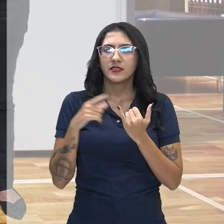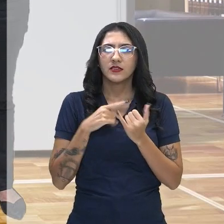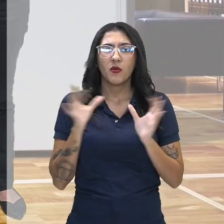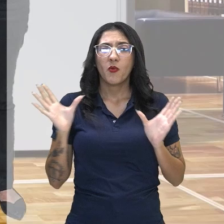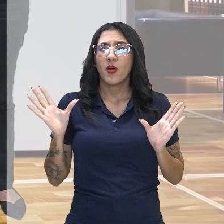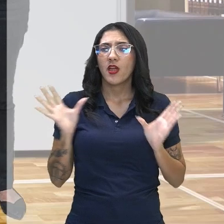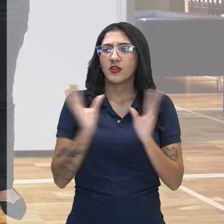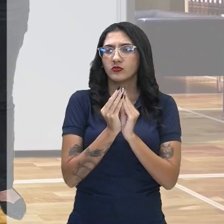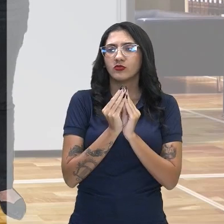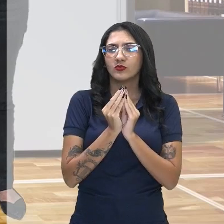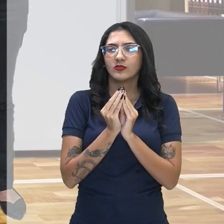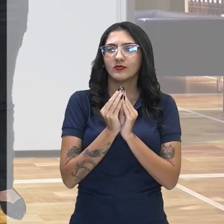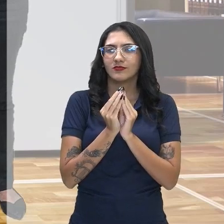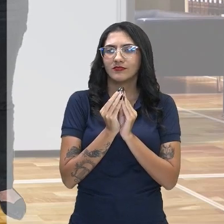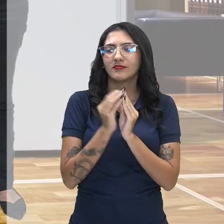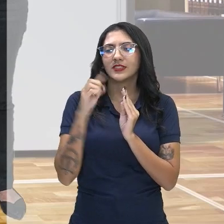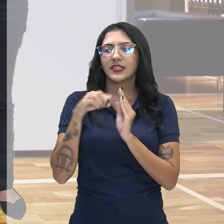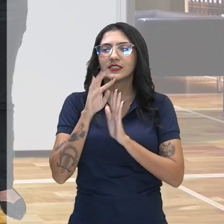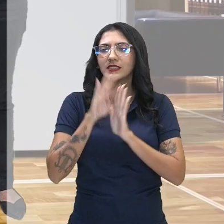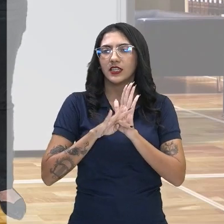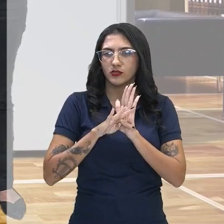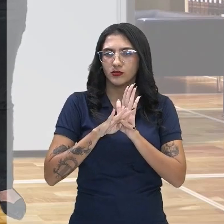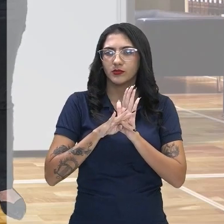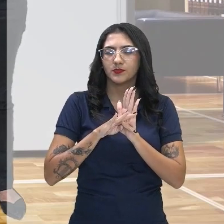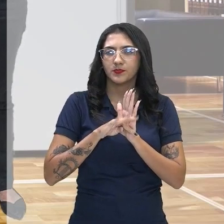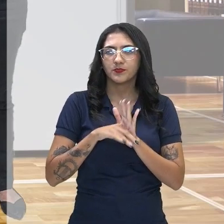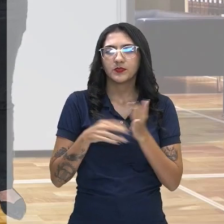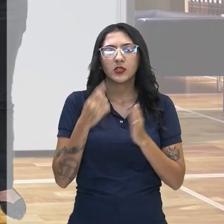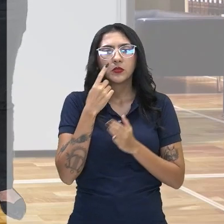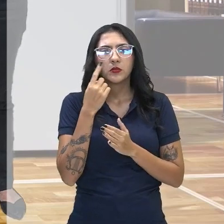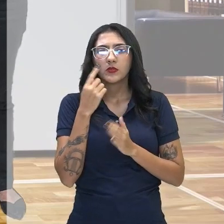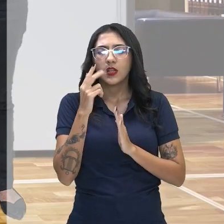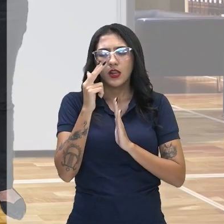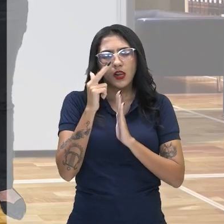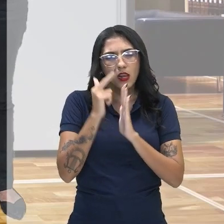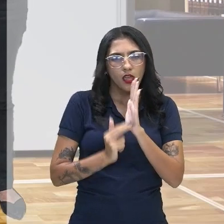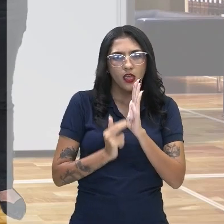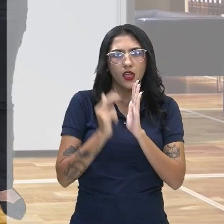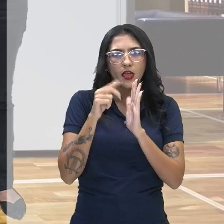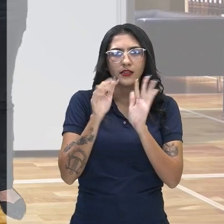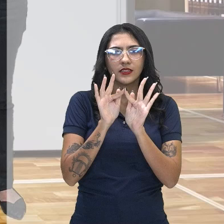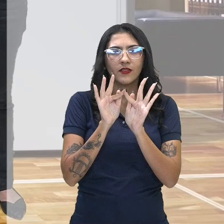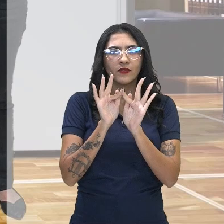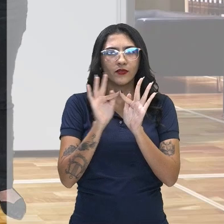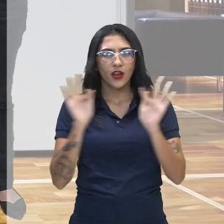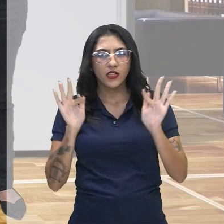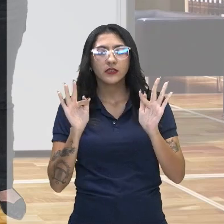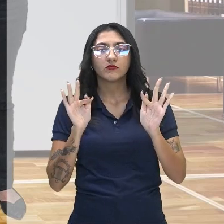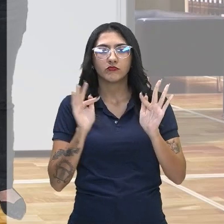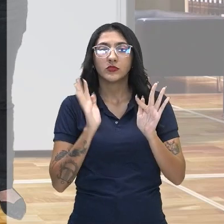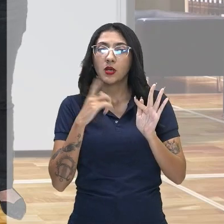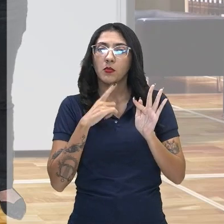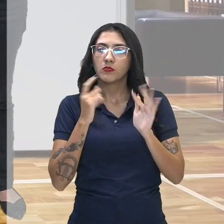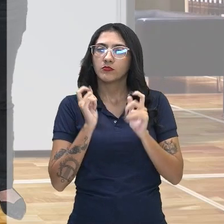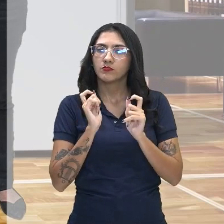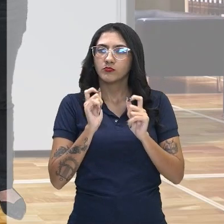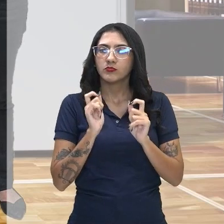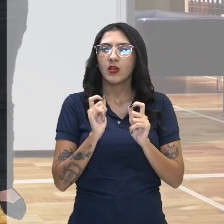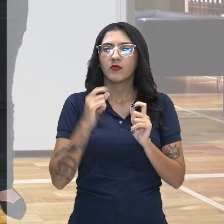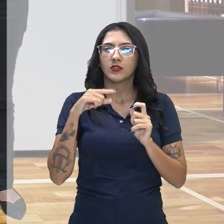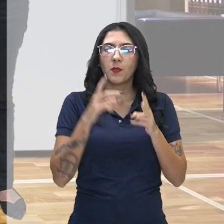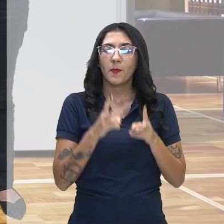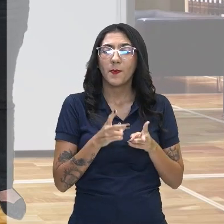aquele texto quer apresentar para você. Então, você lê essa primeira frase, né, do primeiro parágrafo, que você pode observar, né, se